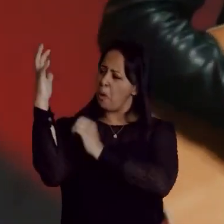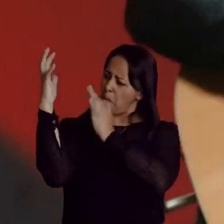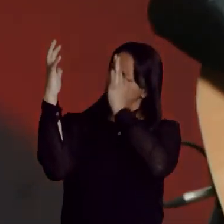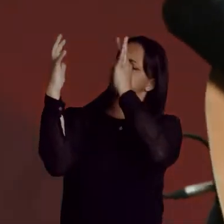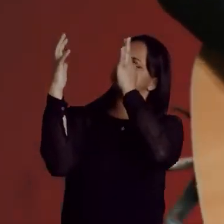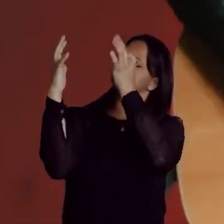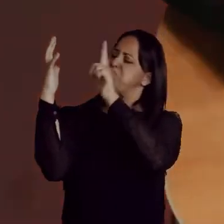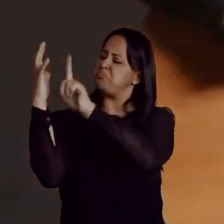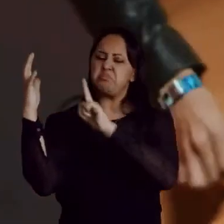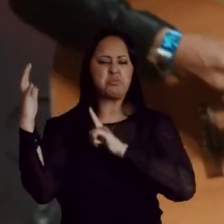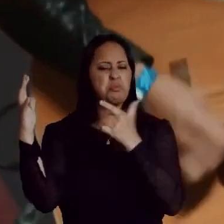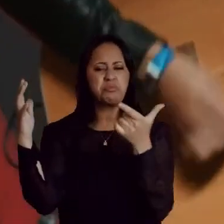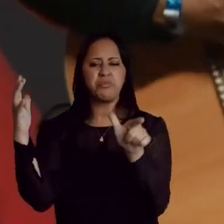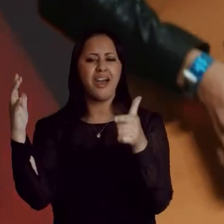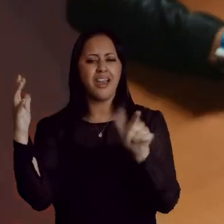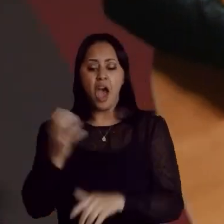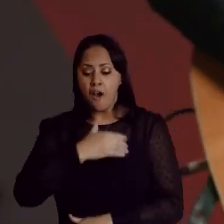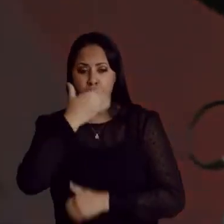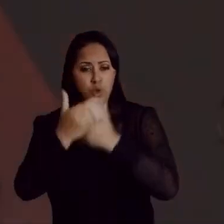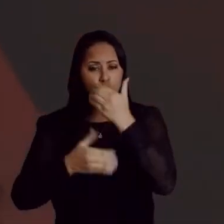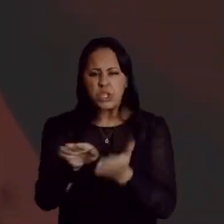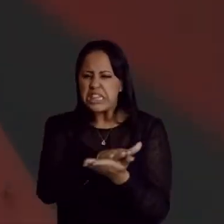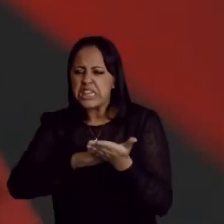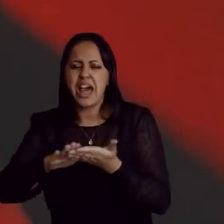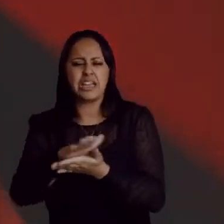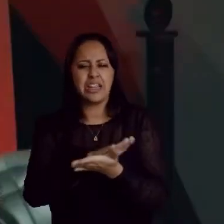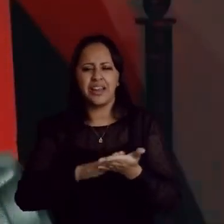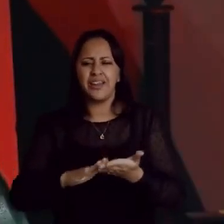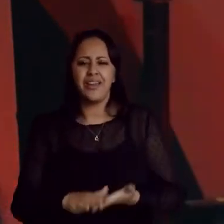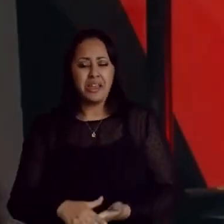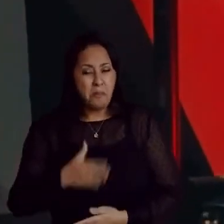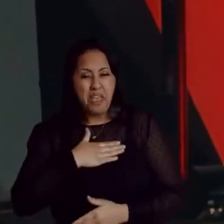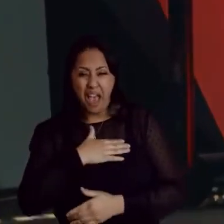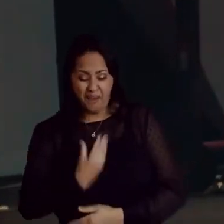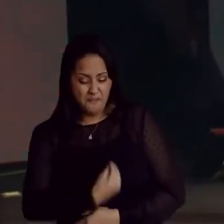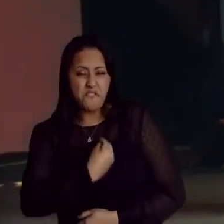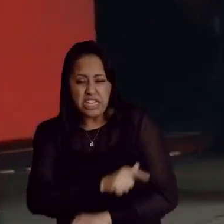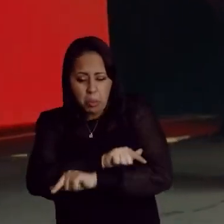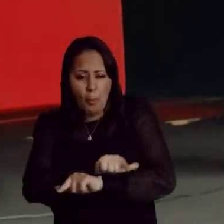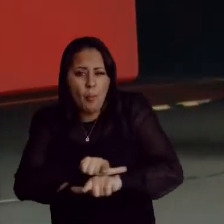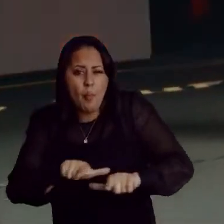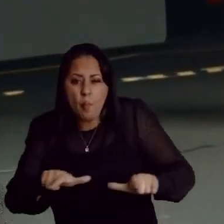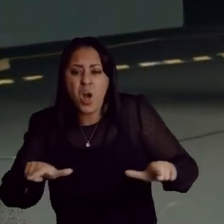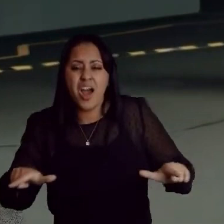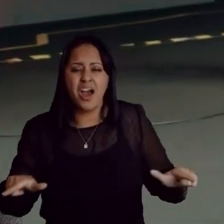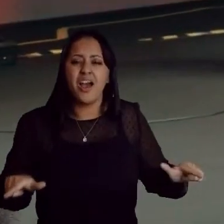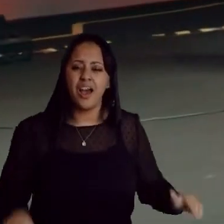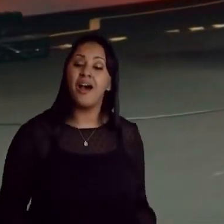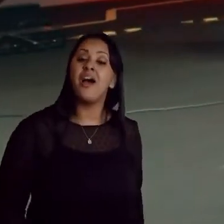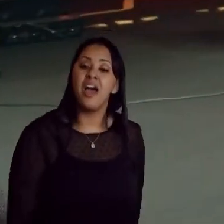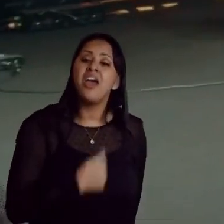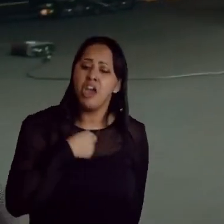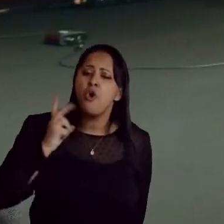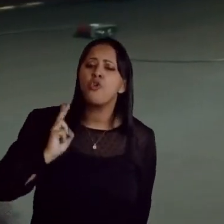Não floresça, que não haja fruto na vide, que o produto da oliveira